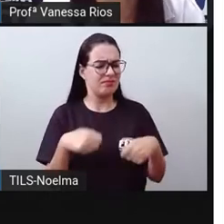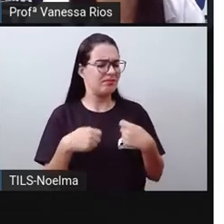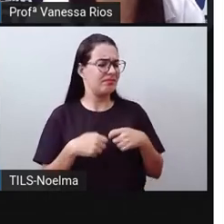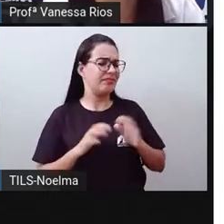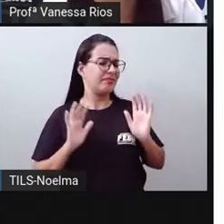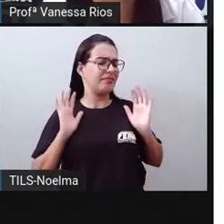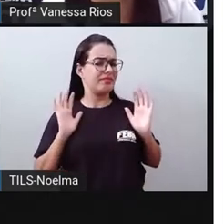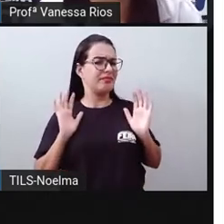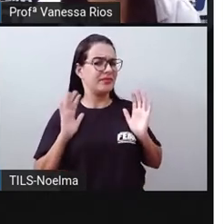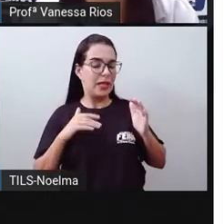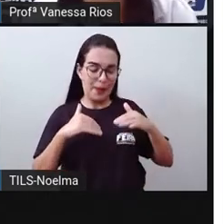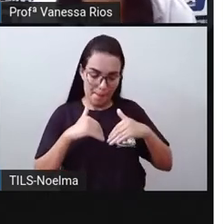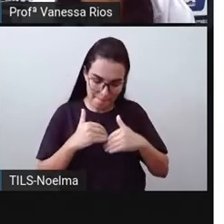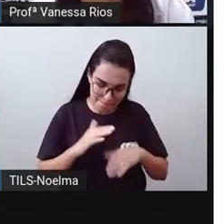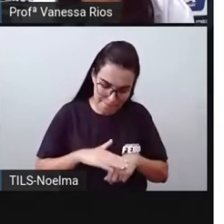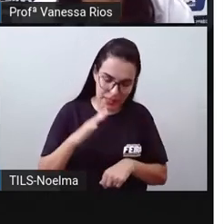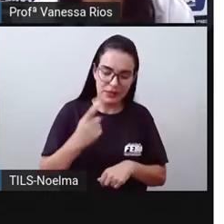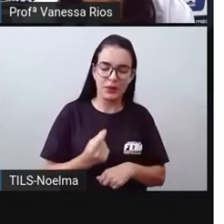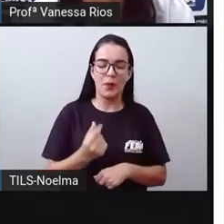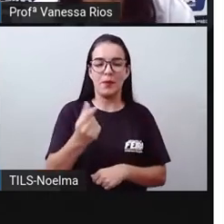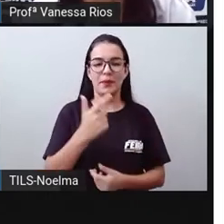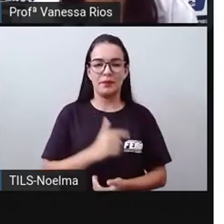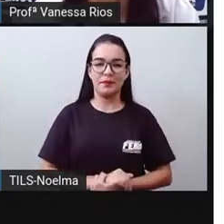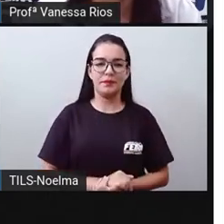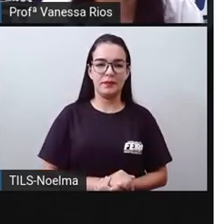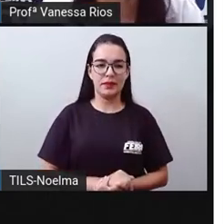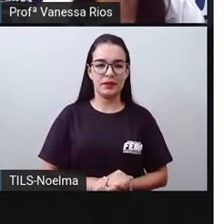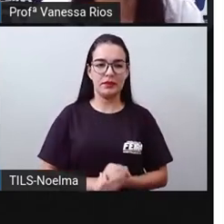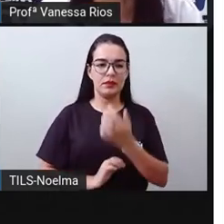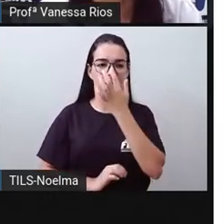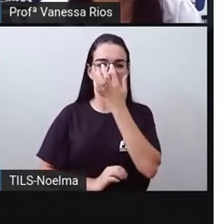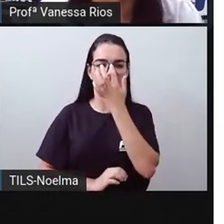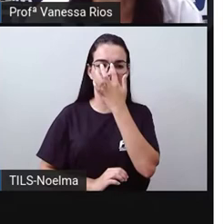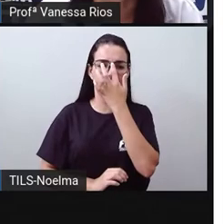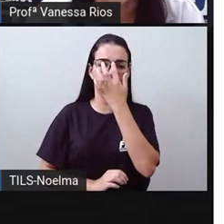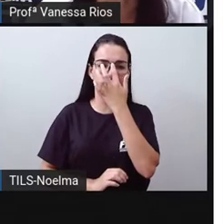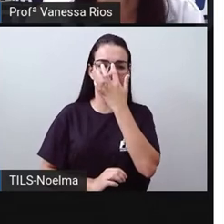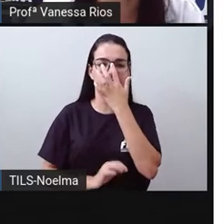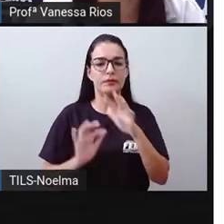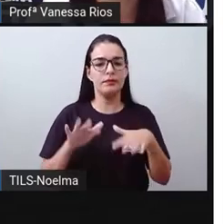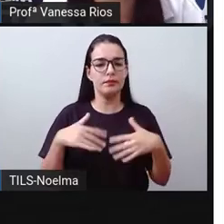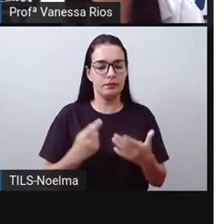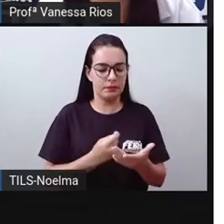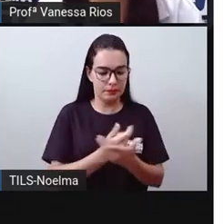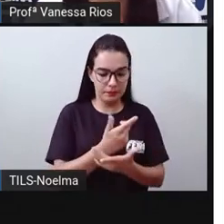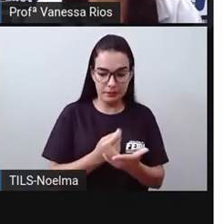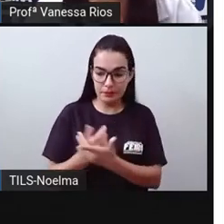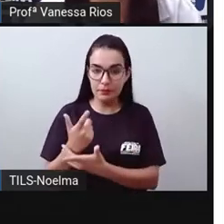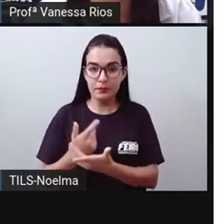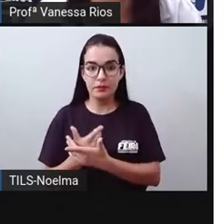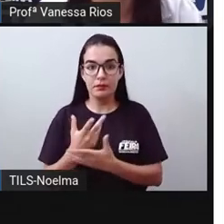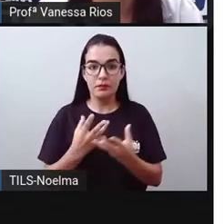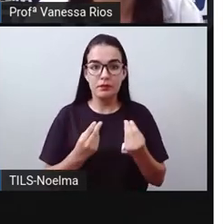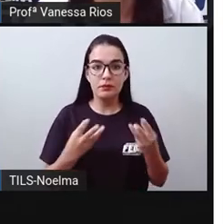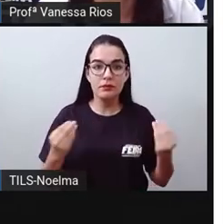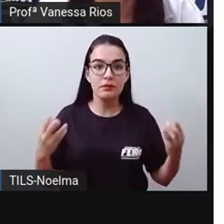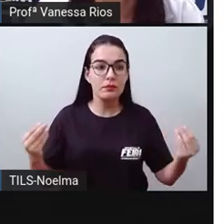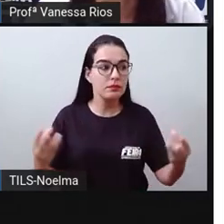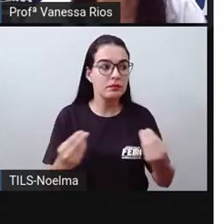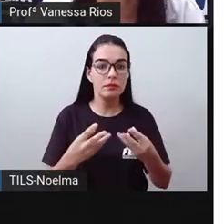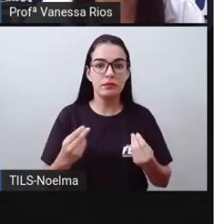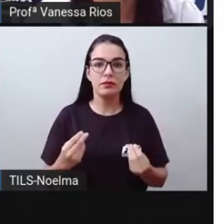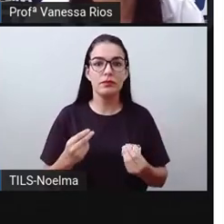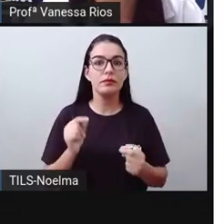não necessita de verdade. E o consumismo exagerado acaba prejudicando o